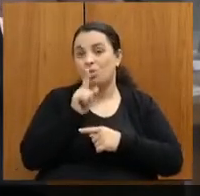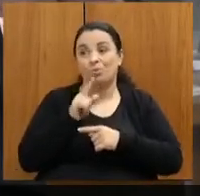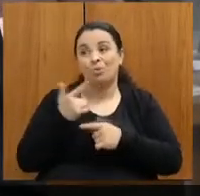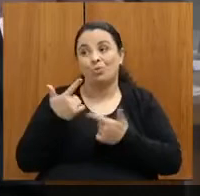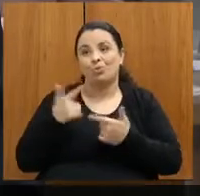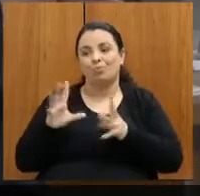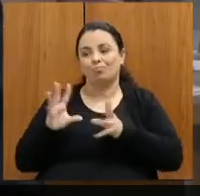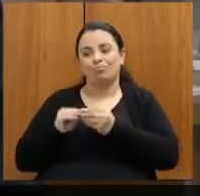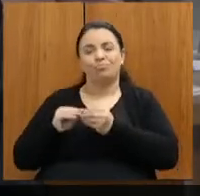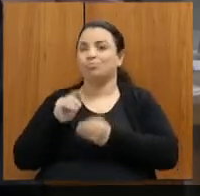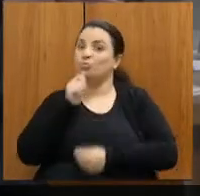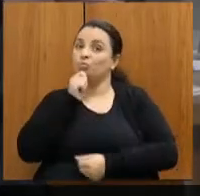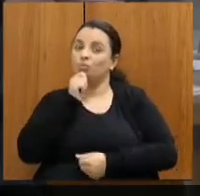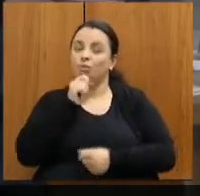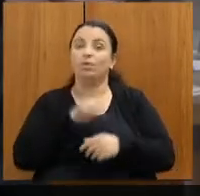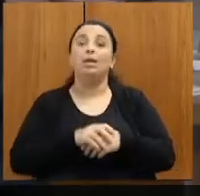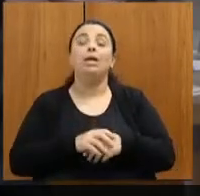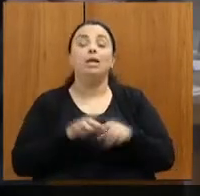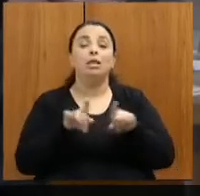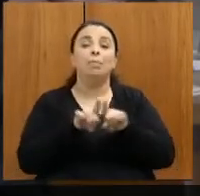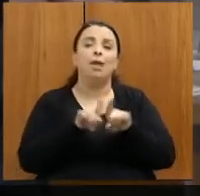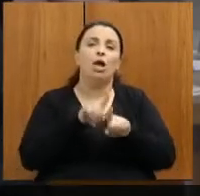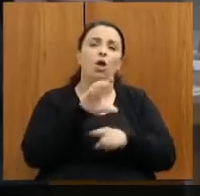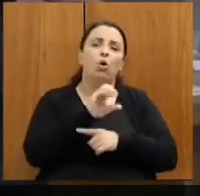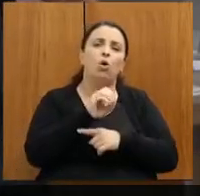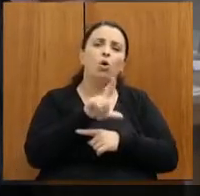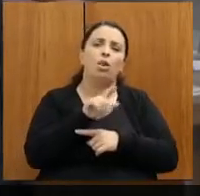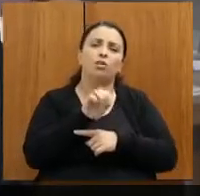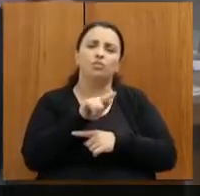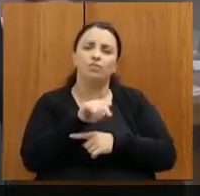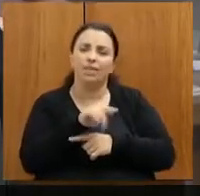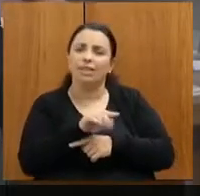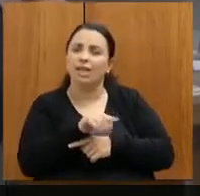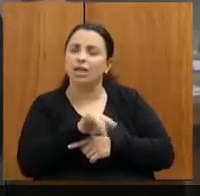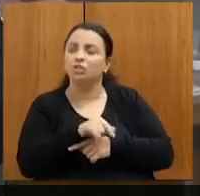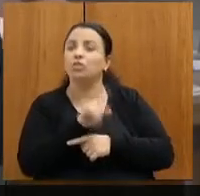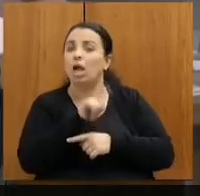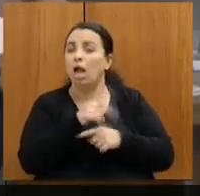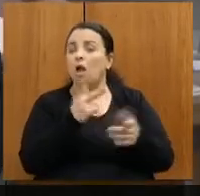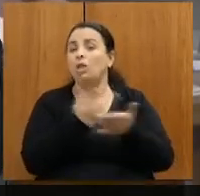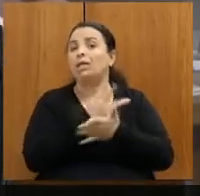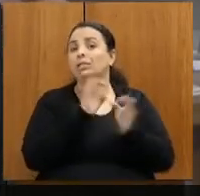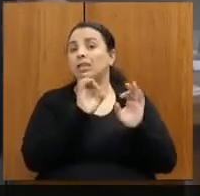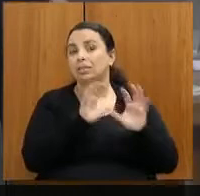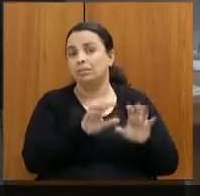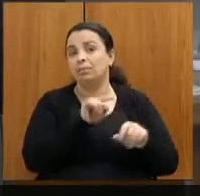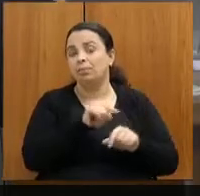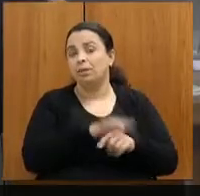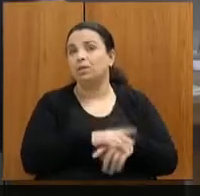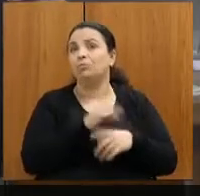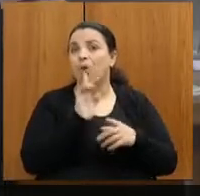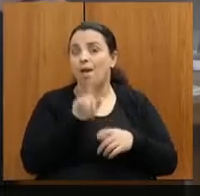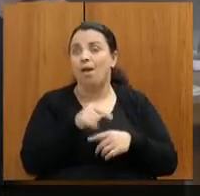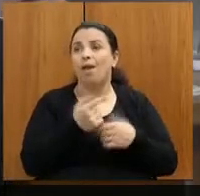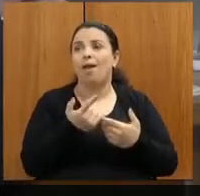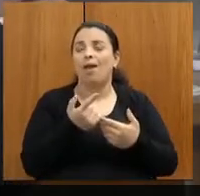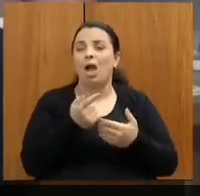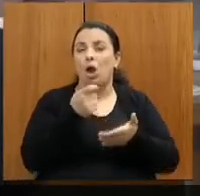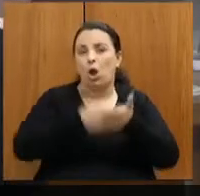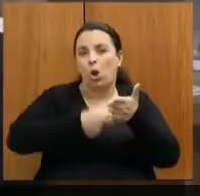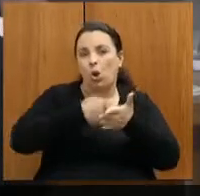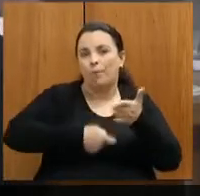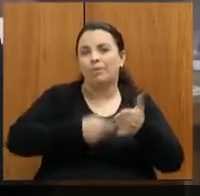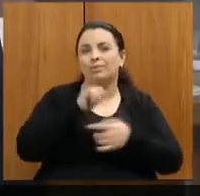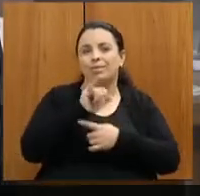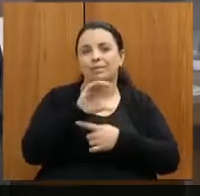relação a como uma atividade Sim eu entendi que é dessa forma assim é a cobrança de ICMS Com base no preço final que já